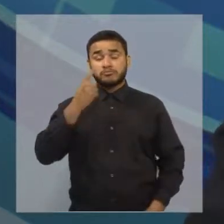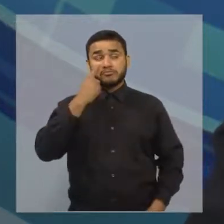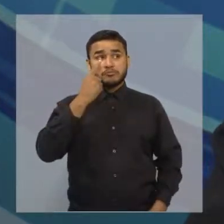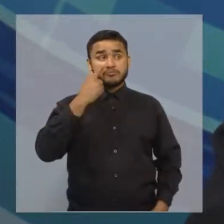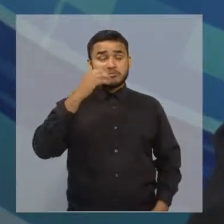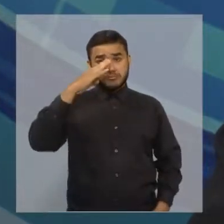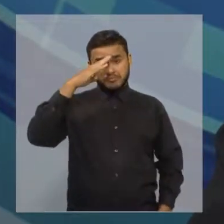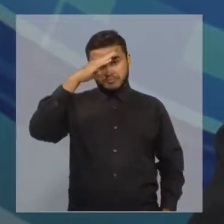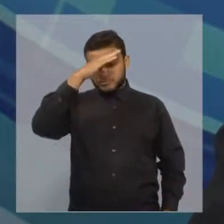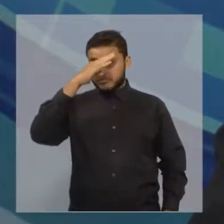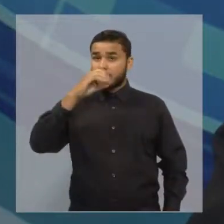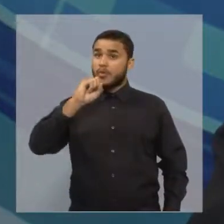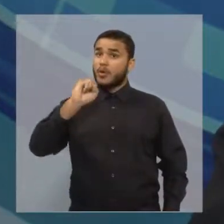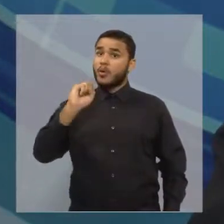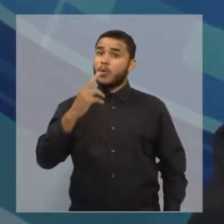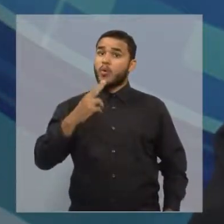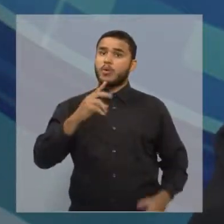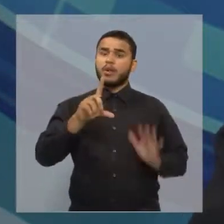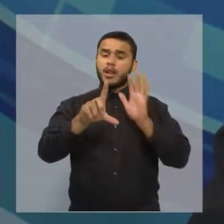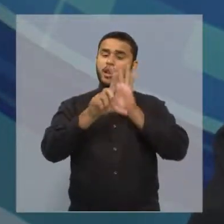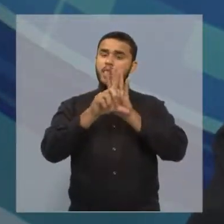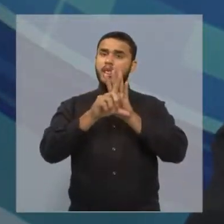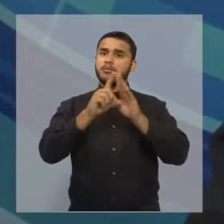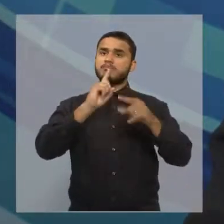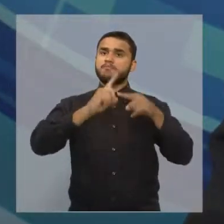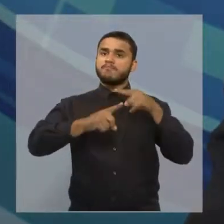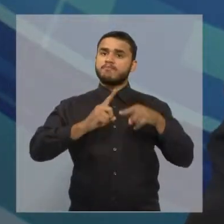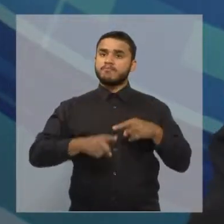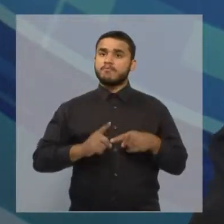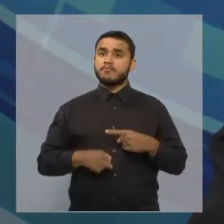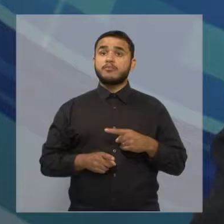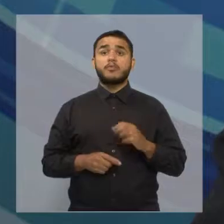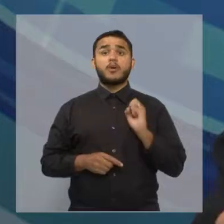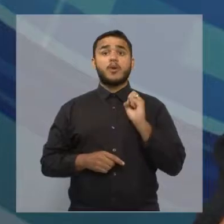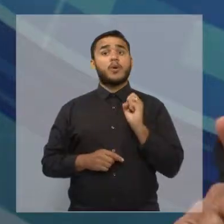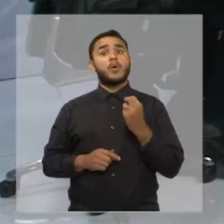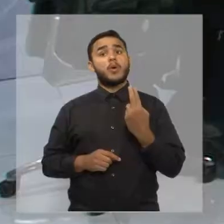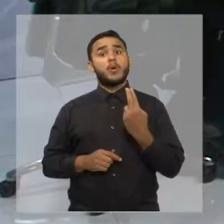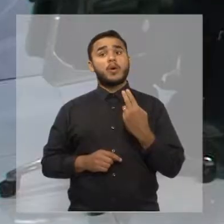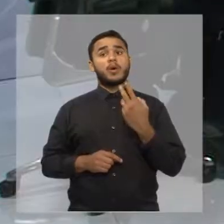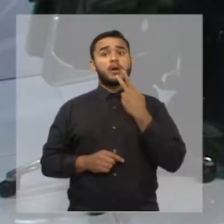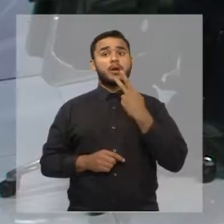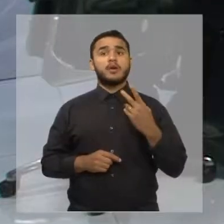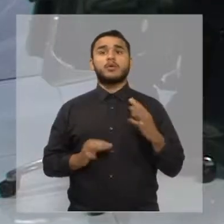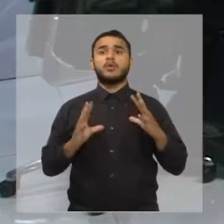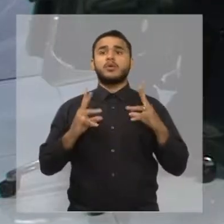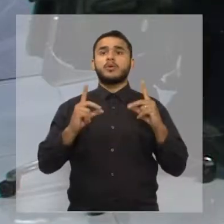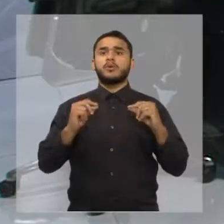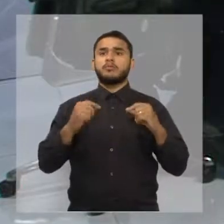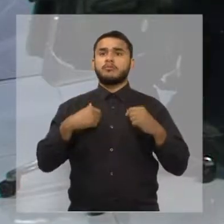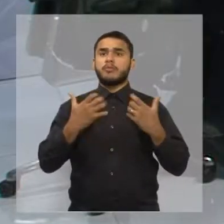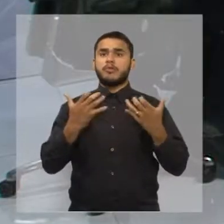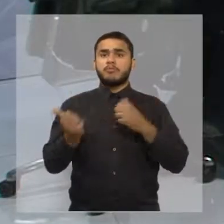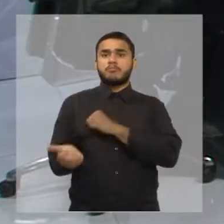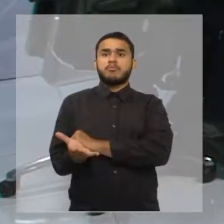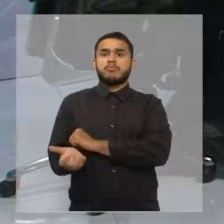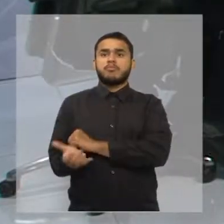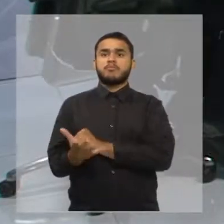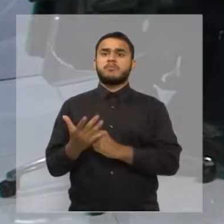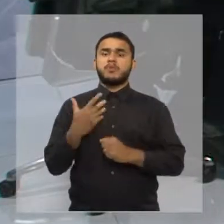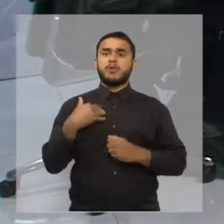veta pelo menos alguns dispositivos dessa lei, ou rompe com a plataforma que o elegeu, que era a plataforma de combate à